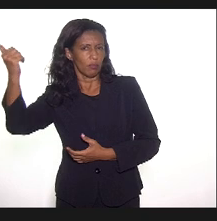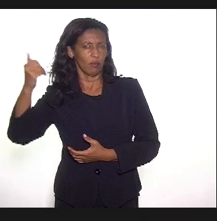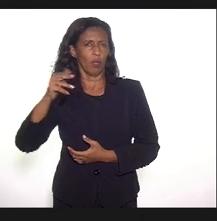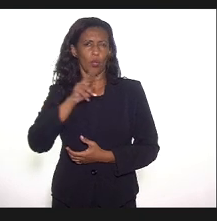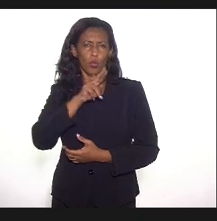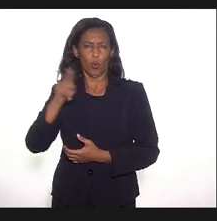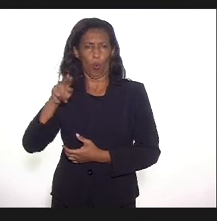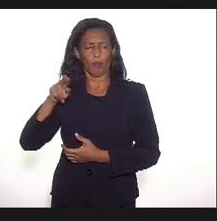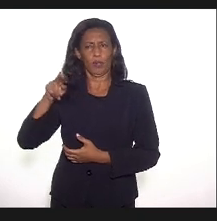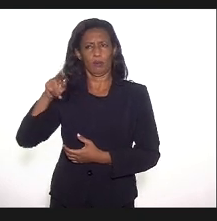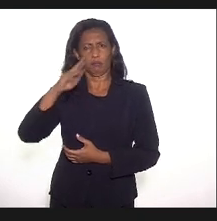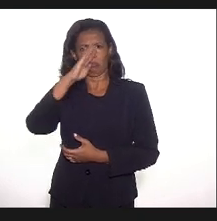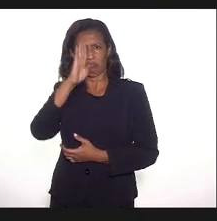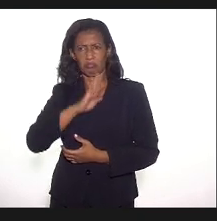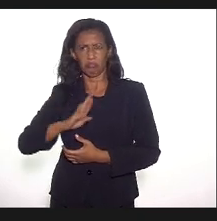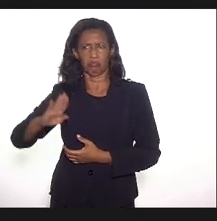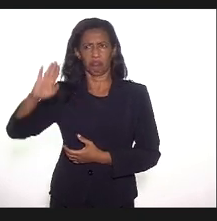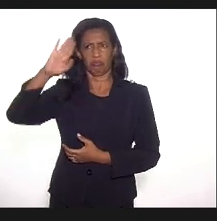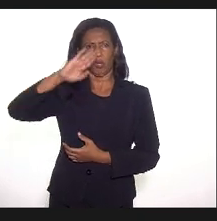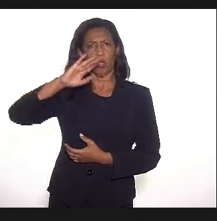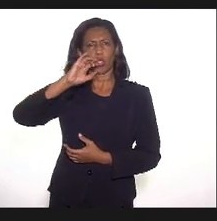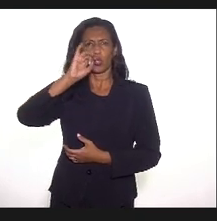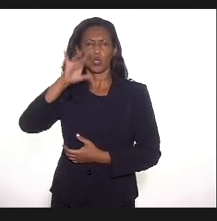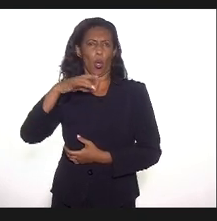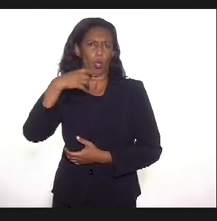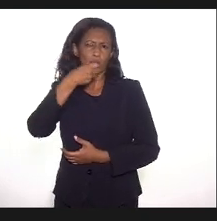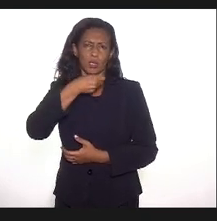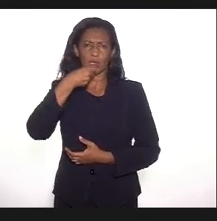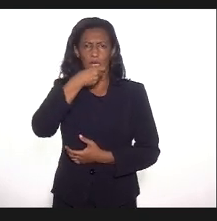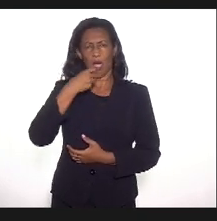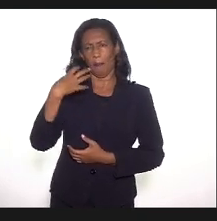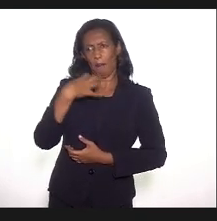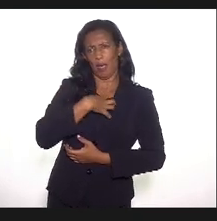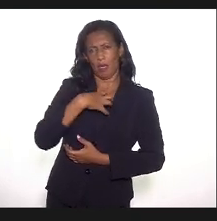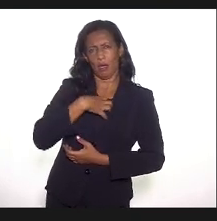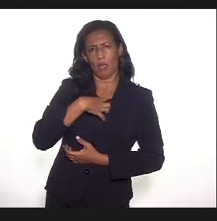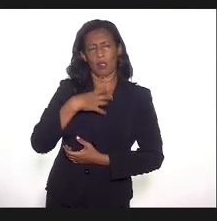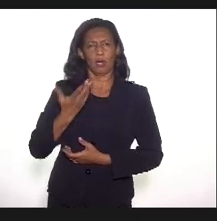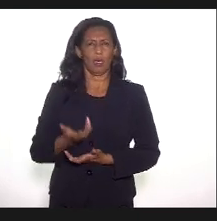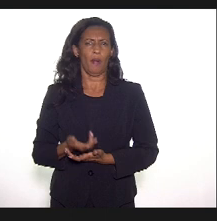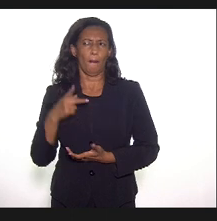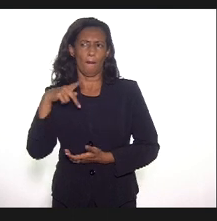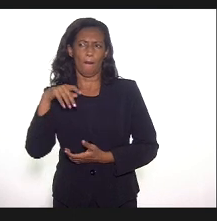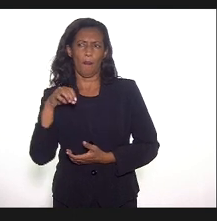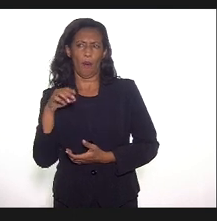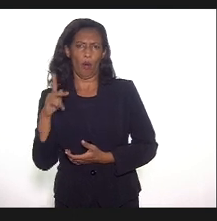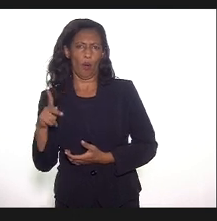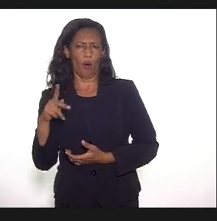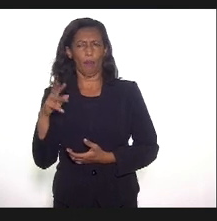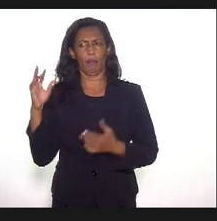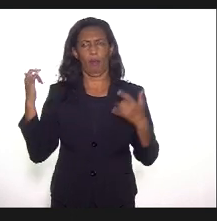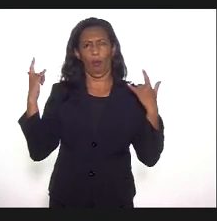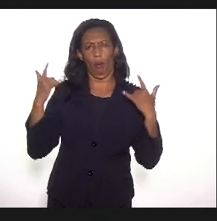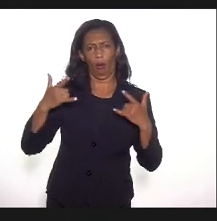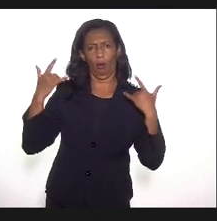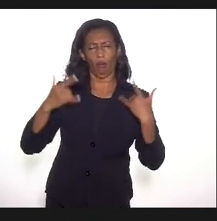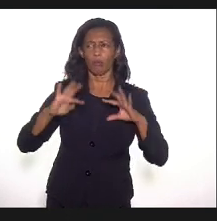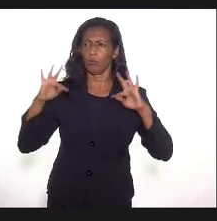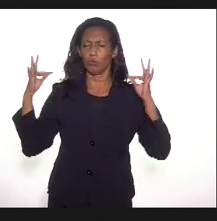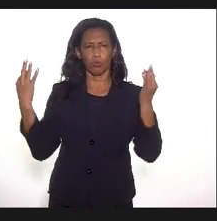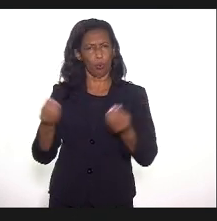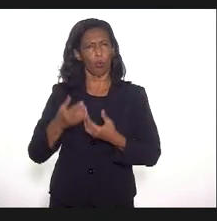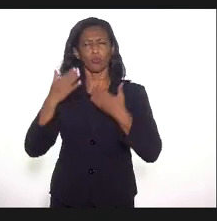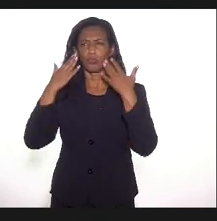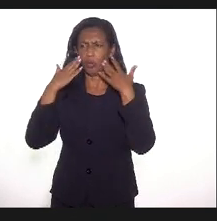nome nacionais, não só do sertanejo, a música baiana, a música pop, o rock, todos já